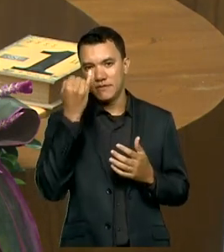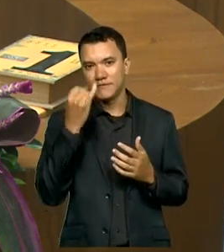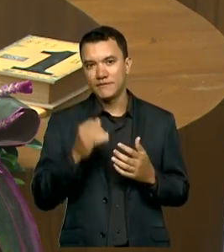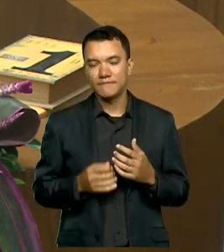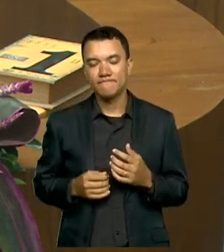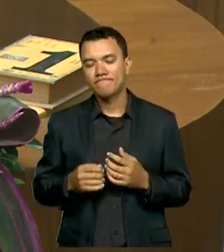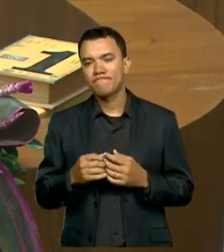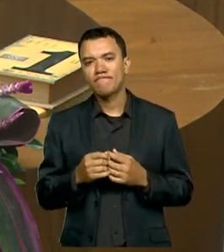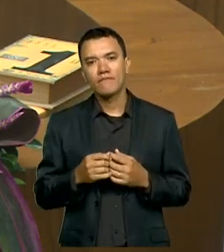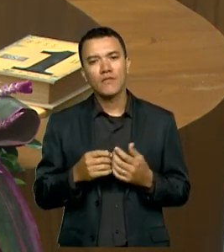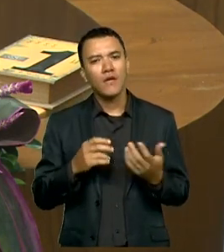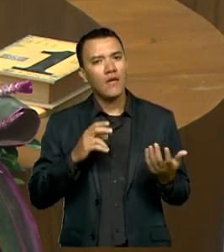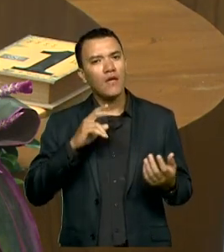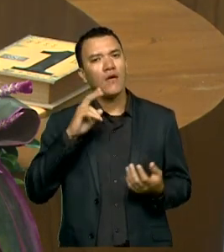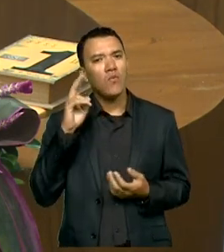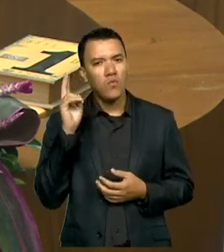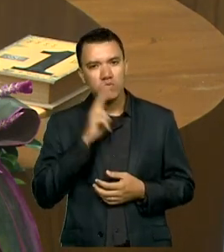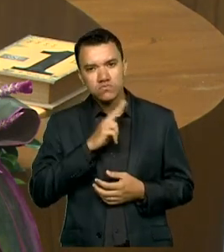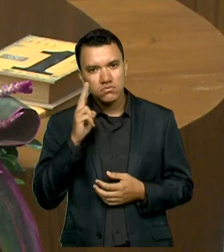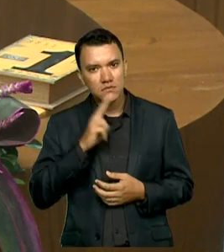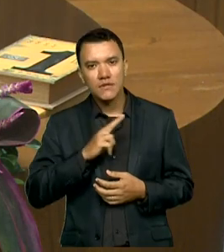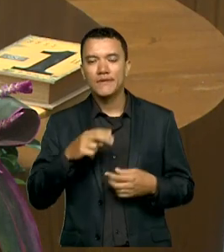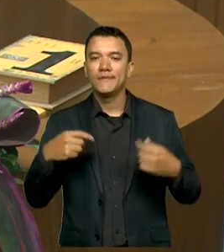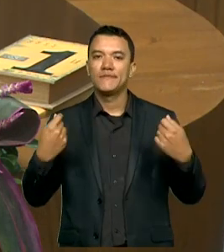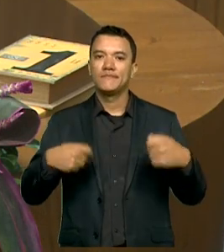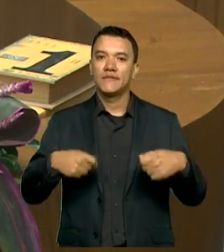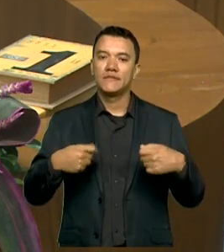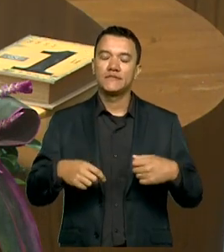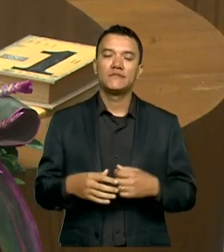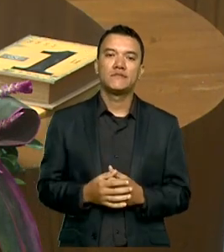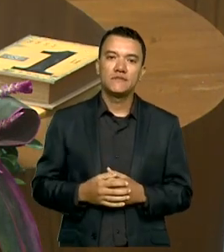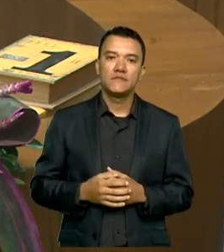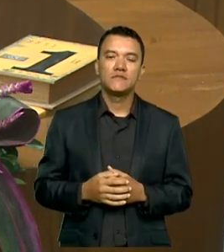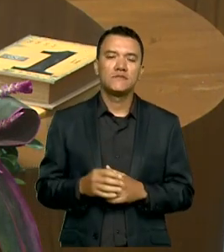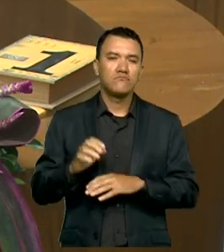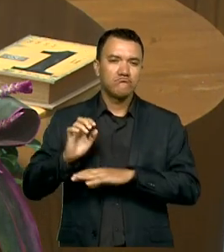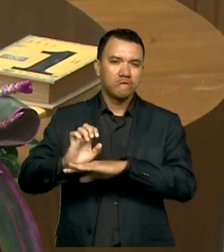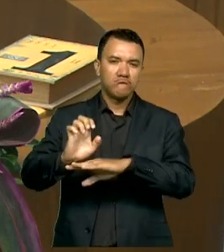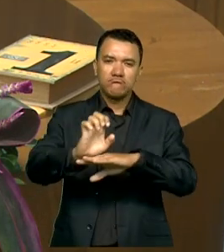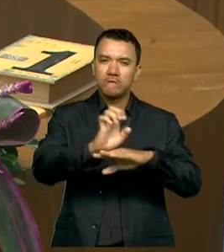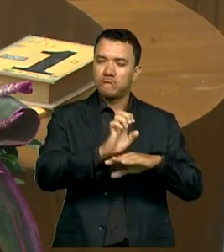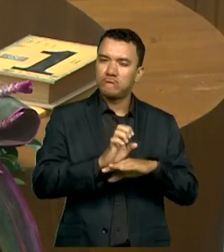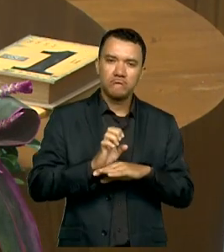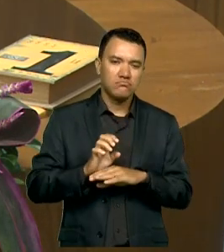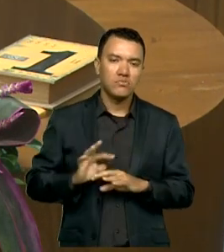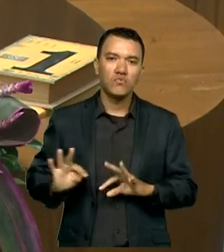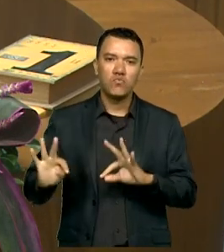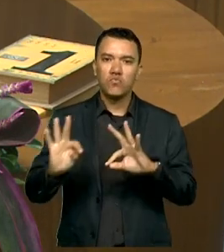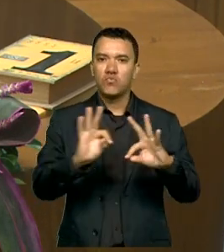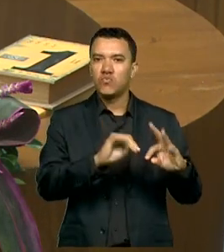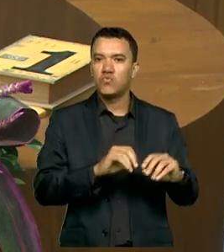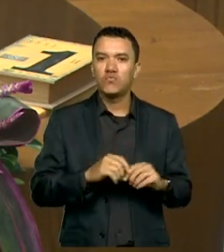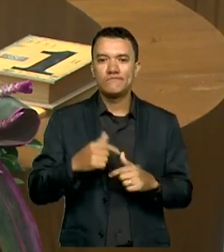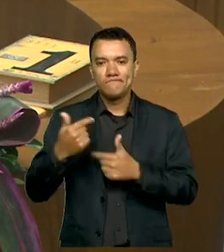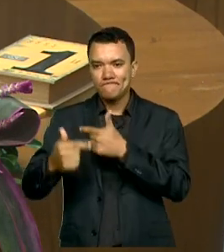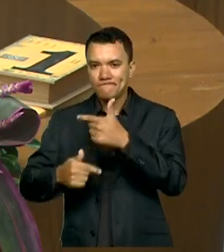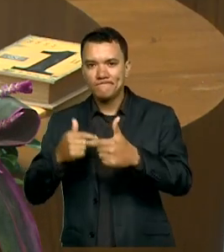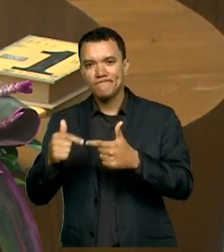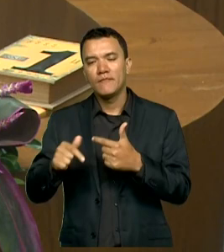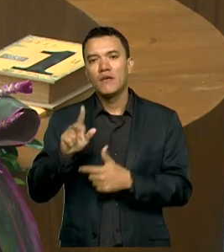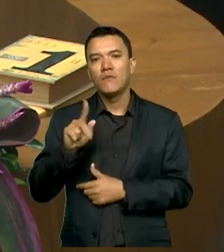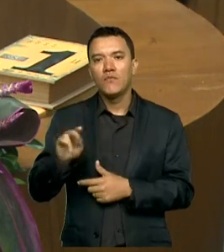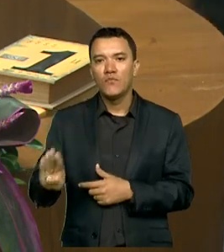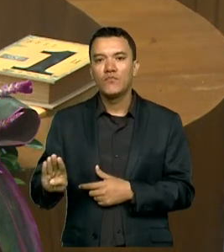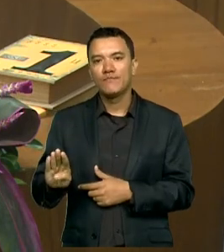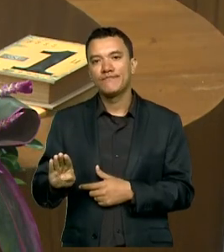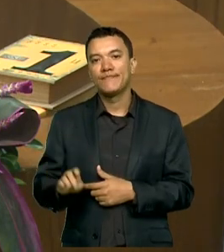mais urgentes de todos os estados, de todos os serviços públicos, que é